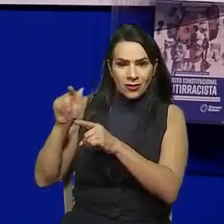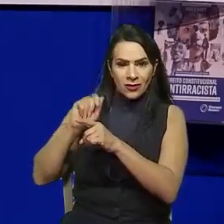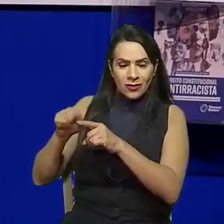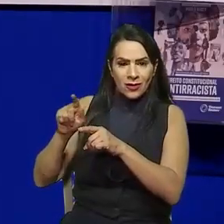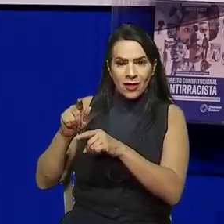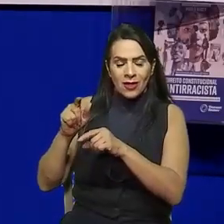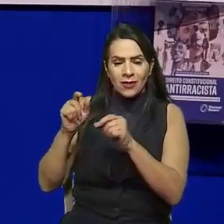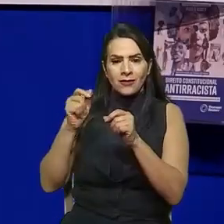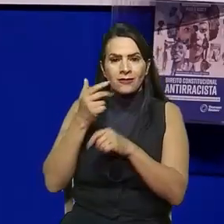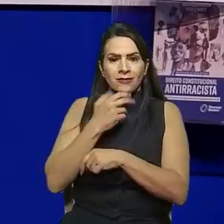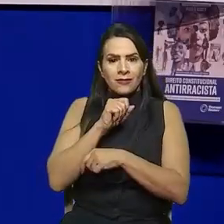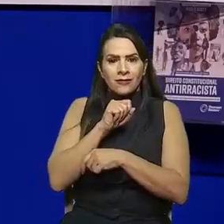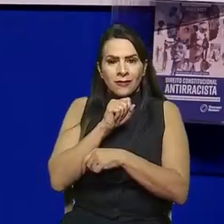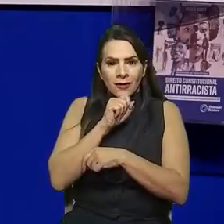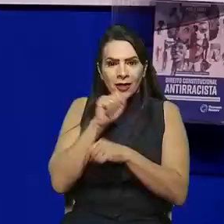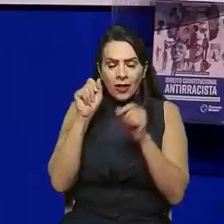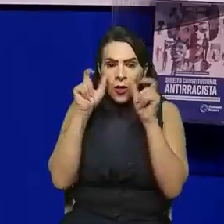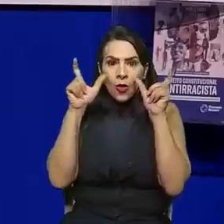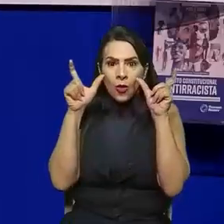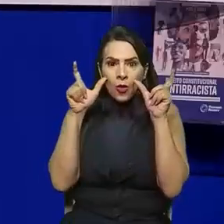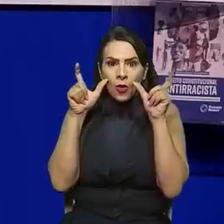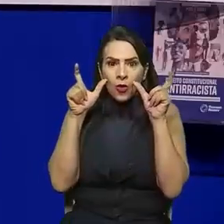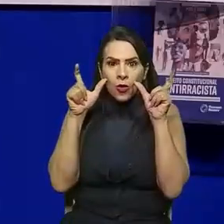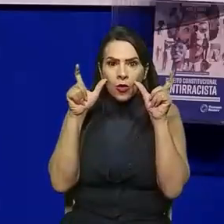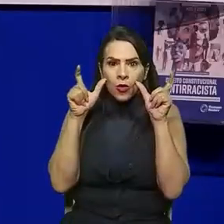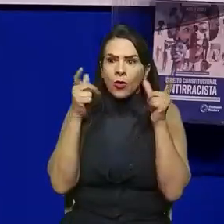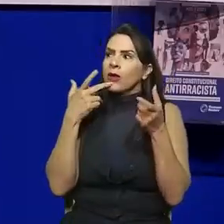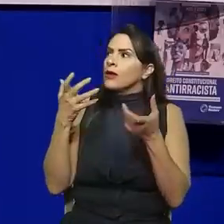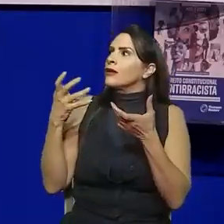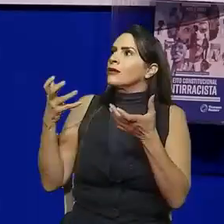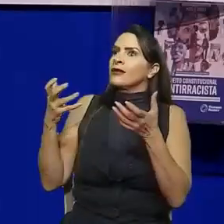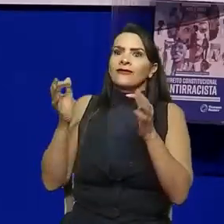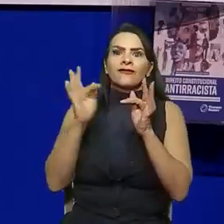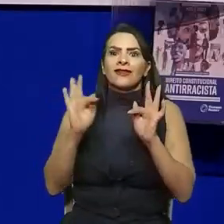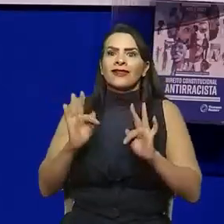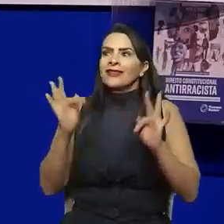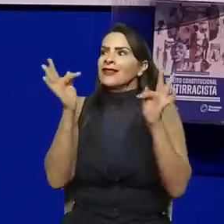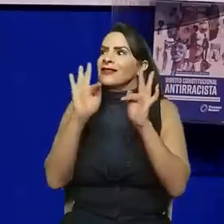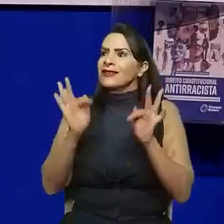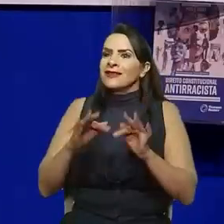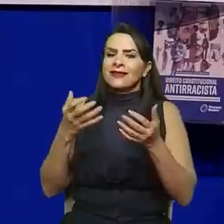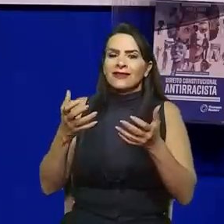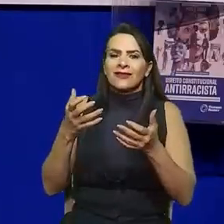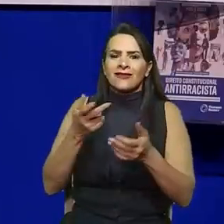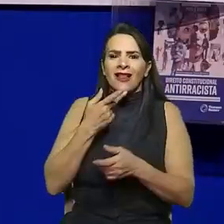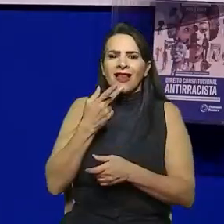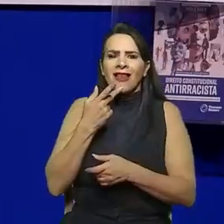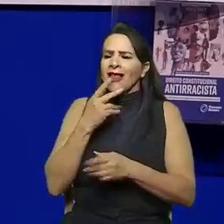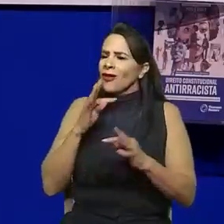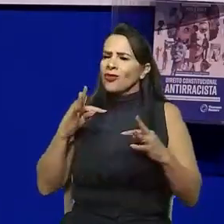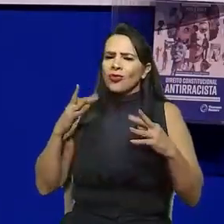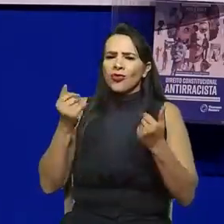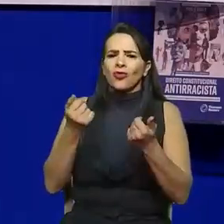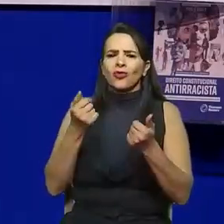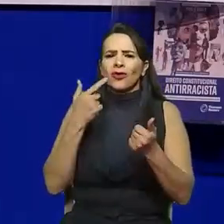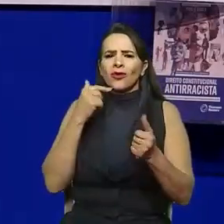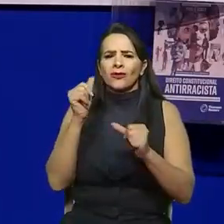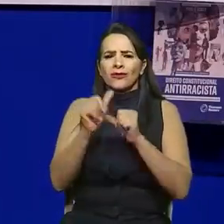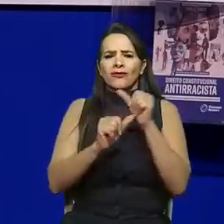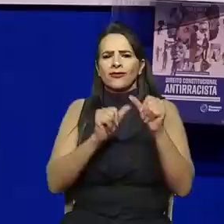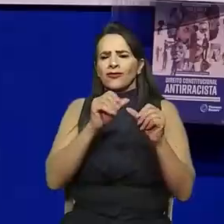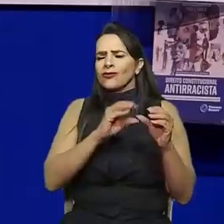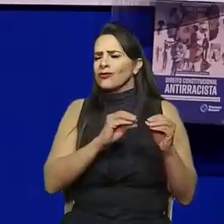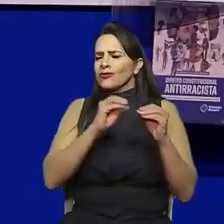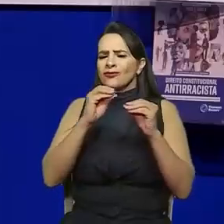com todo mundo. Lembra, Caco? Feliz da vida, mudou o ano, era como se ele fosse mudar